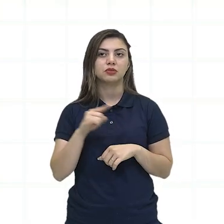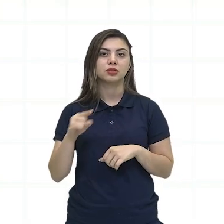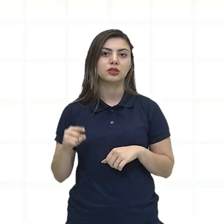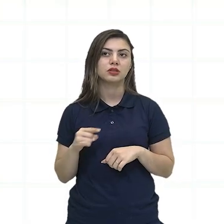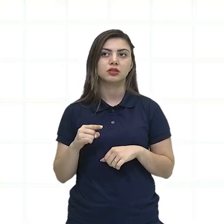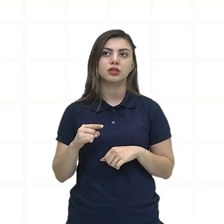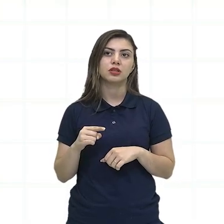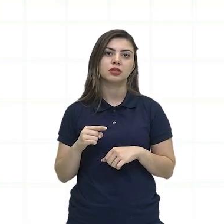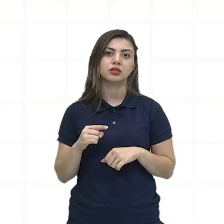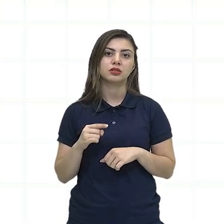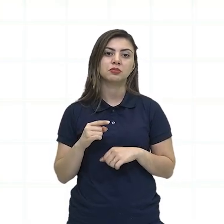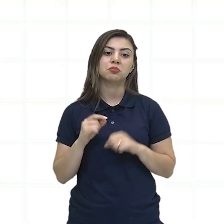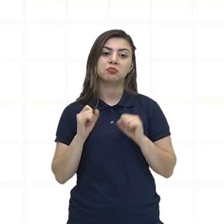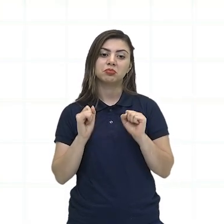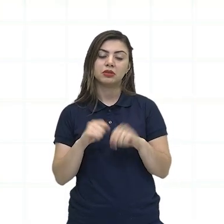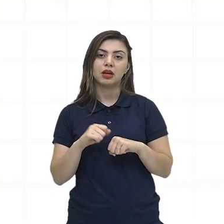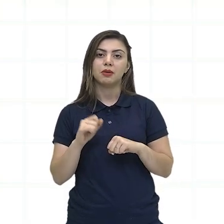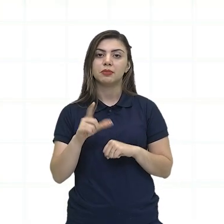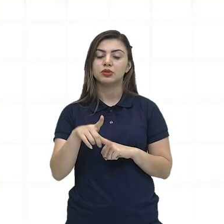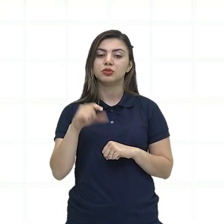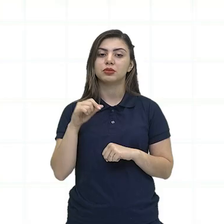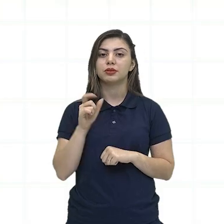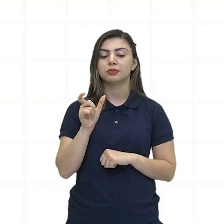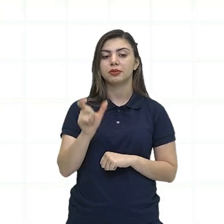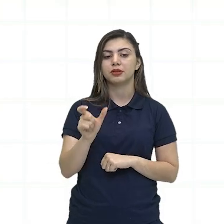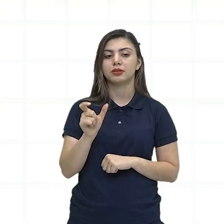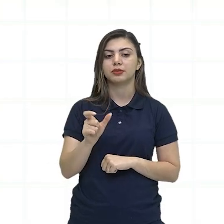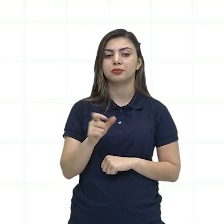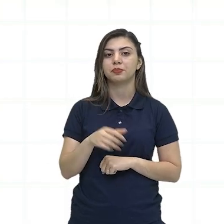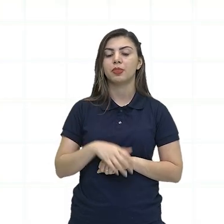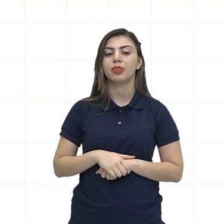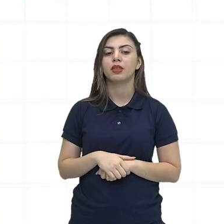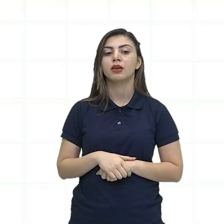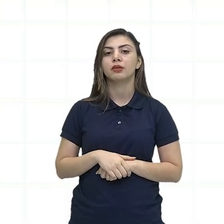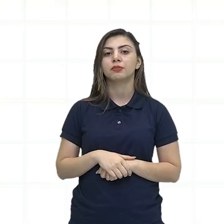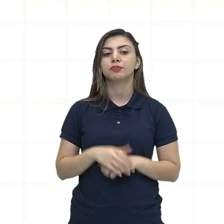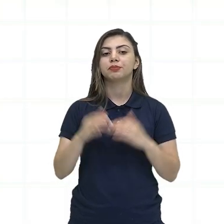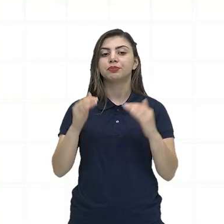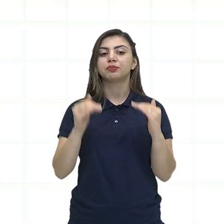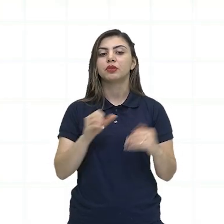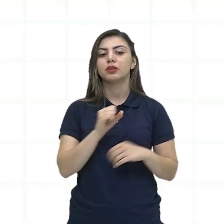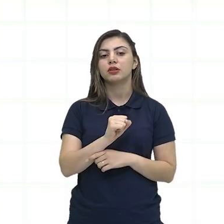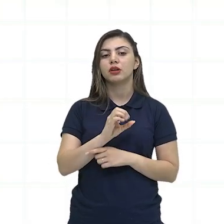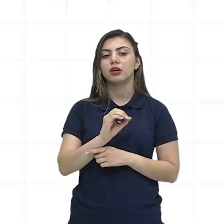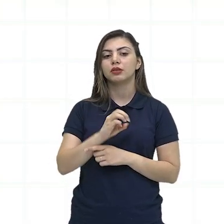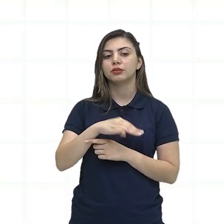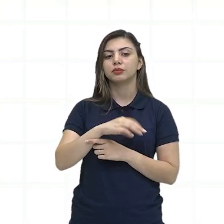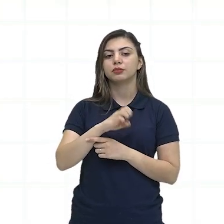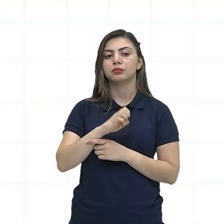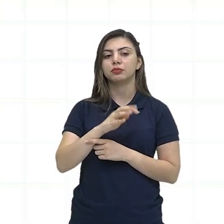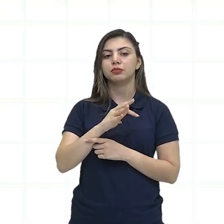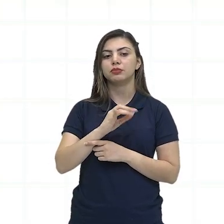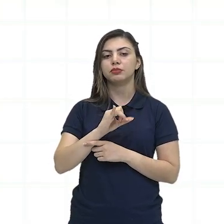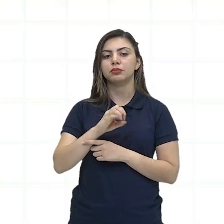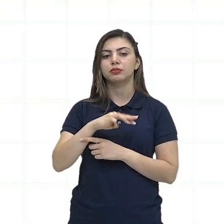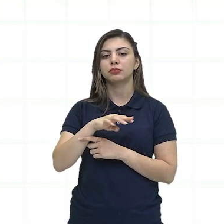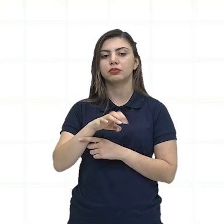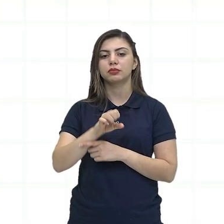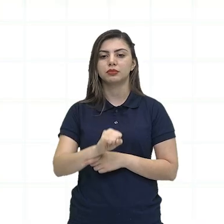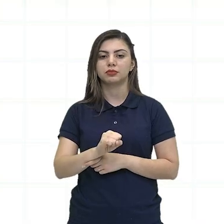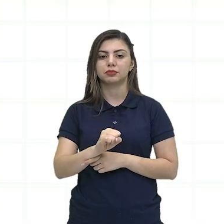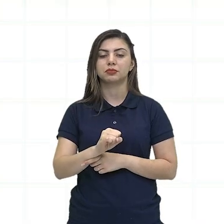usar, você vai escolher aqui. Sometimes, occasionally, not always, nem